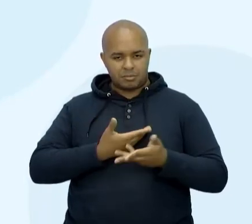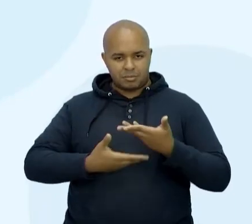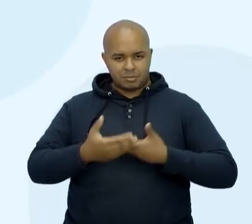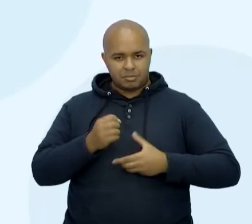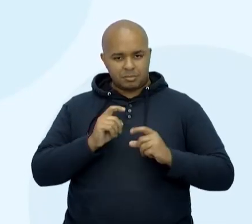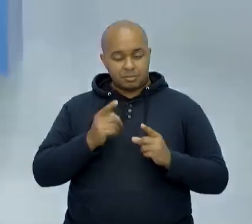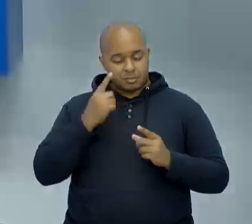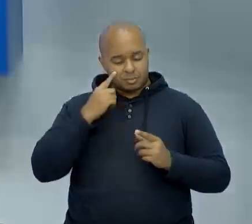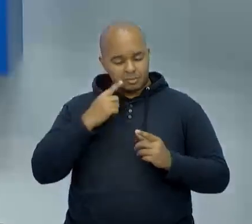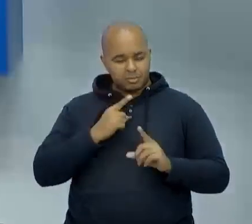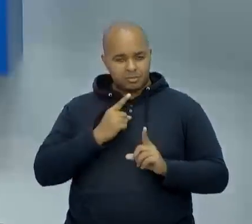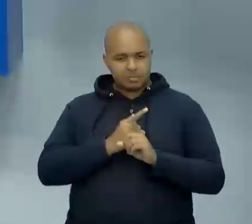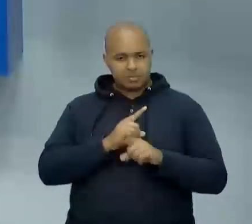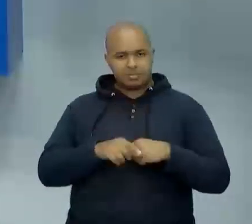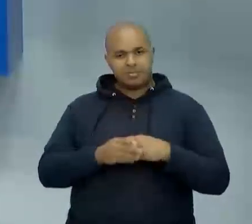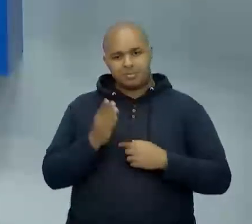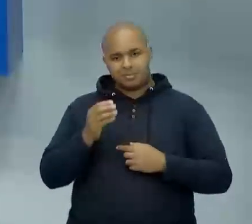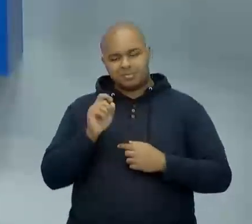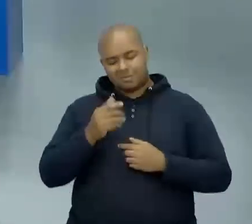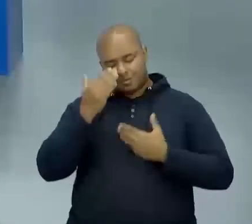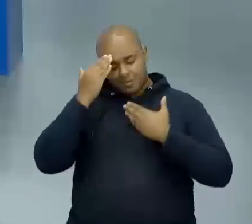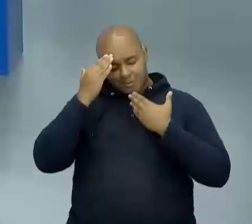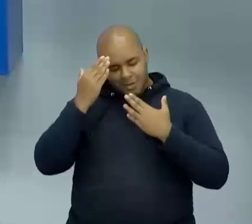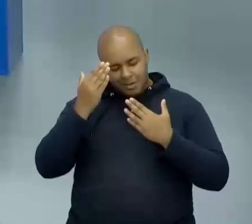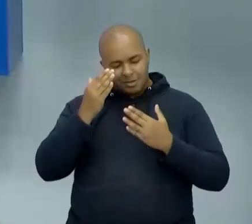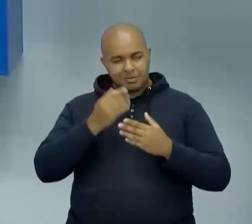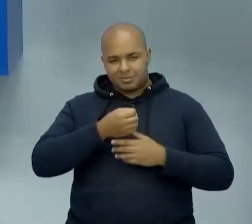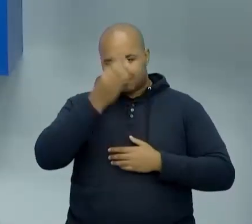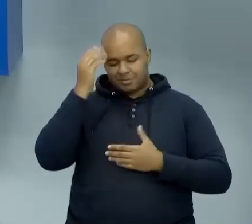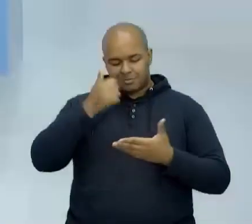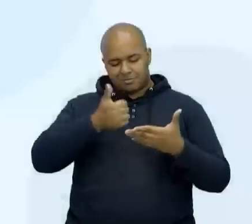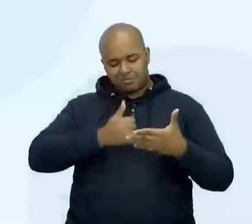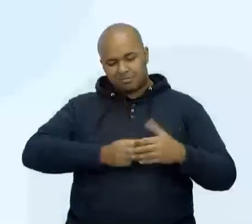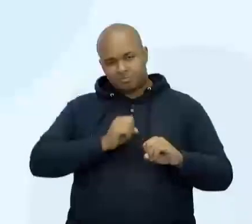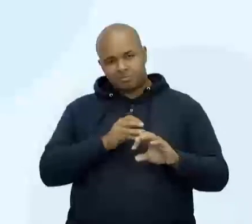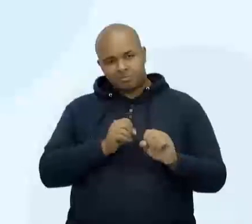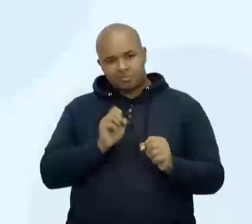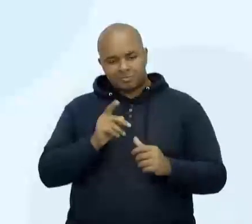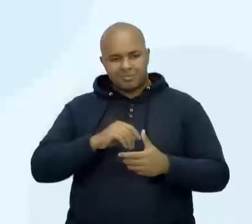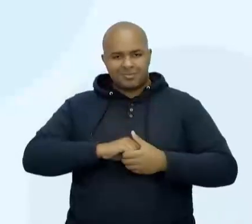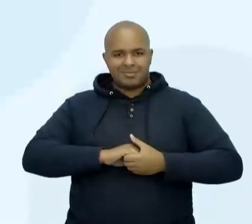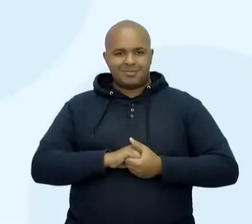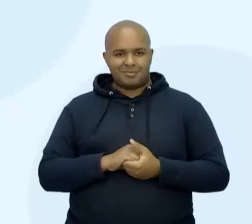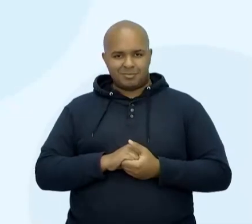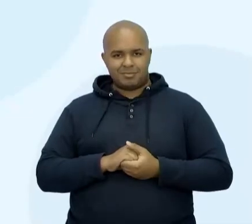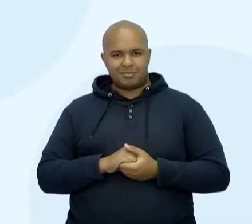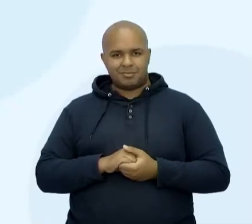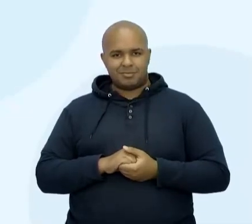interação. Eu vejo vocês lá. Muito obrigado, não esquece de fazer a avaliação da nossa aula.